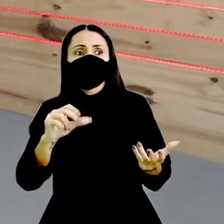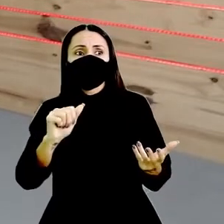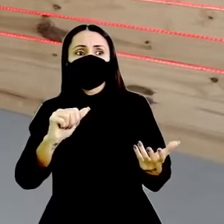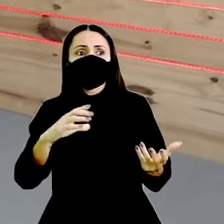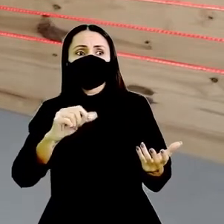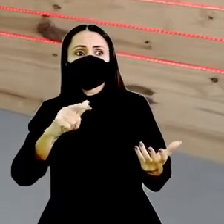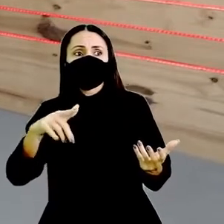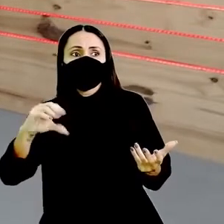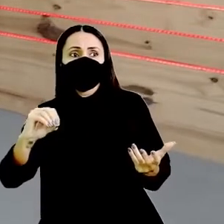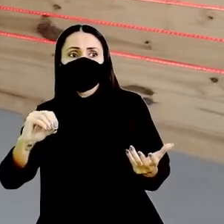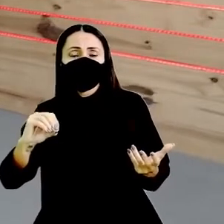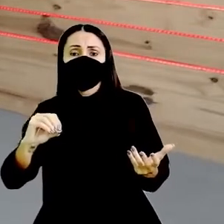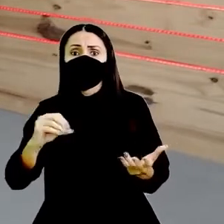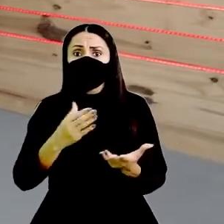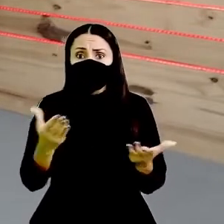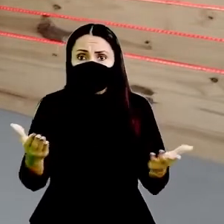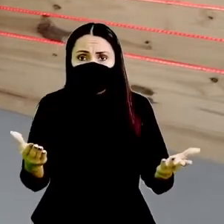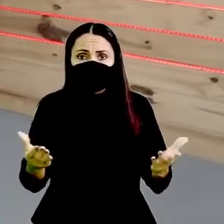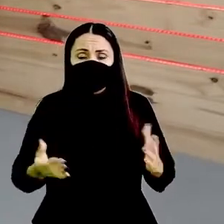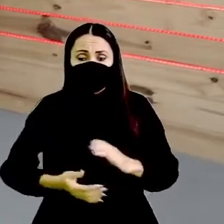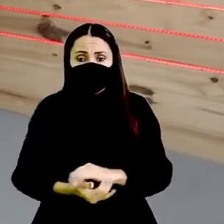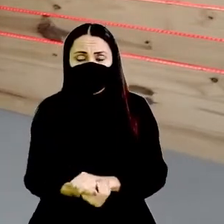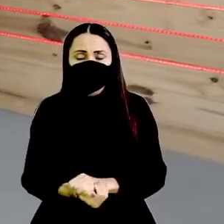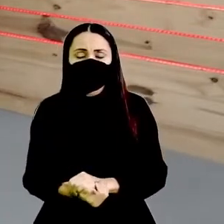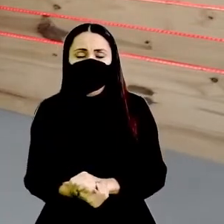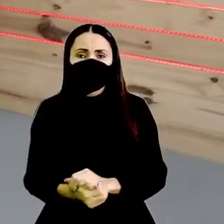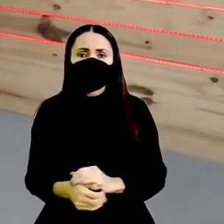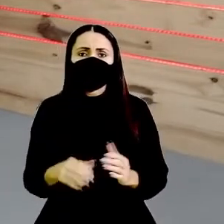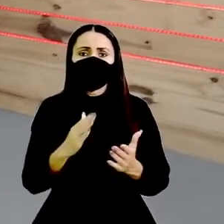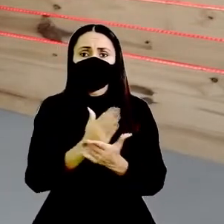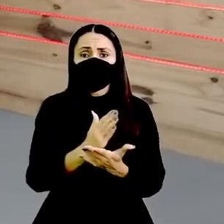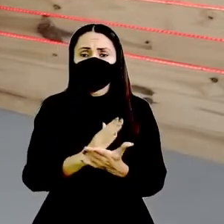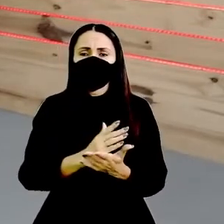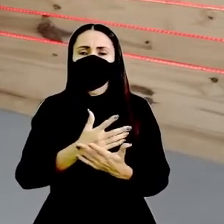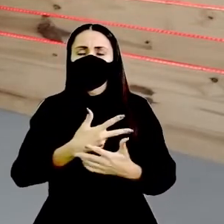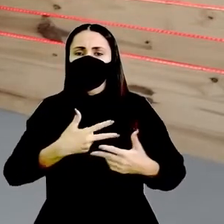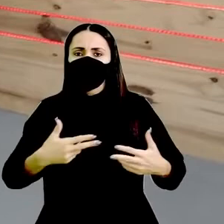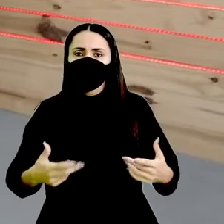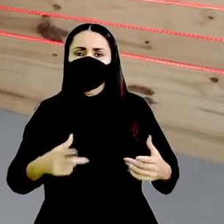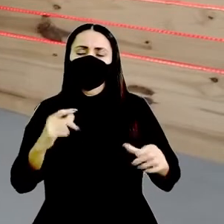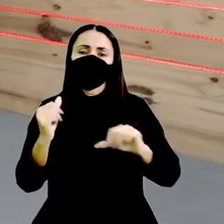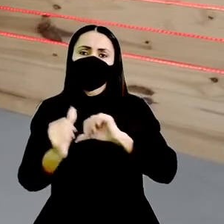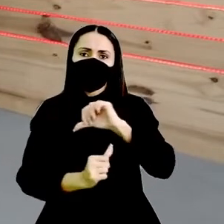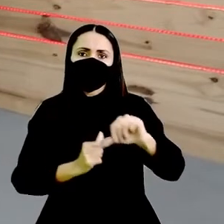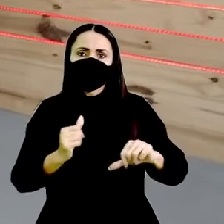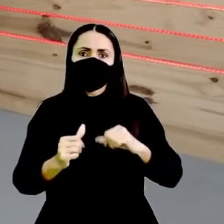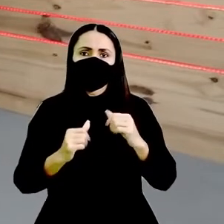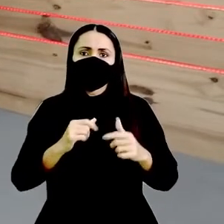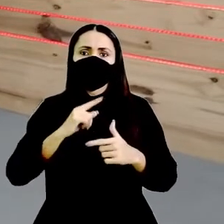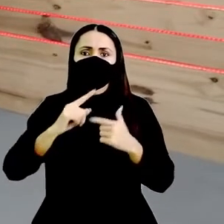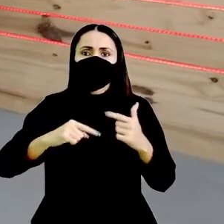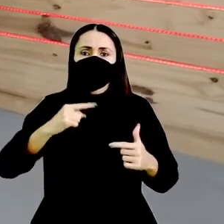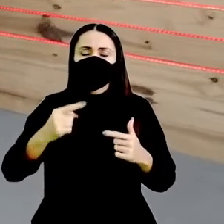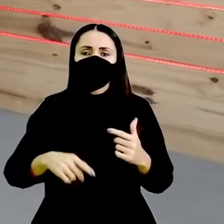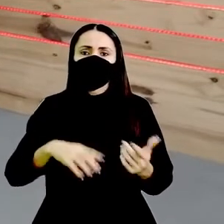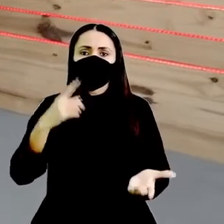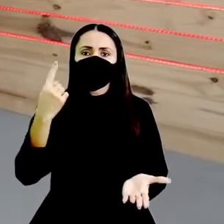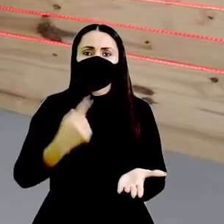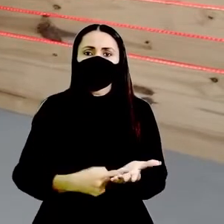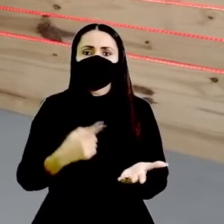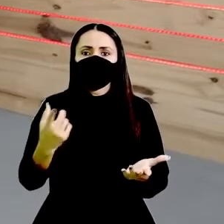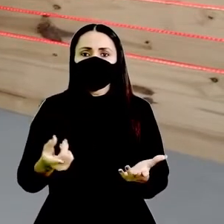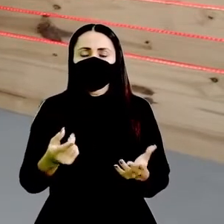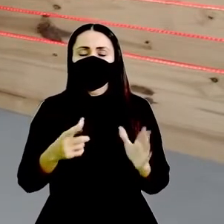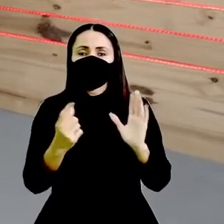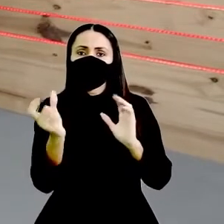uma acentuação qualquer que seja. E outra coisa, muita coisa mudou depois do novo acordo ortográfico. Por exemplo, a acentuação